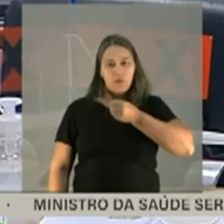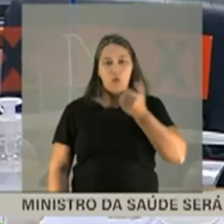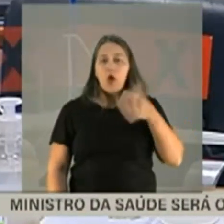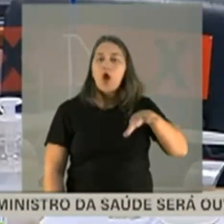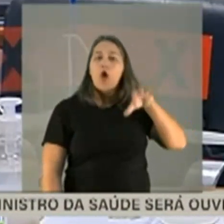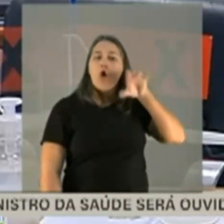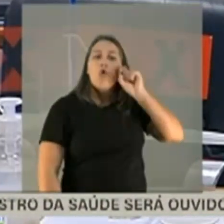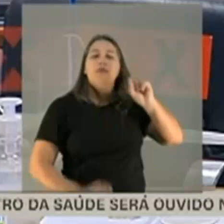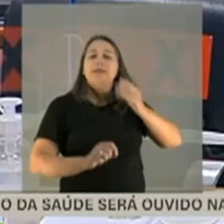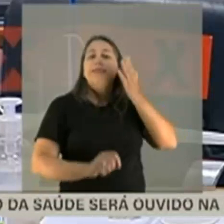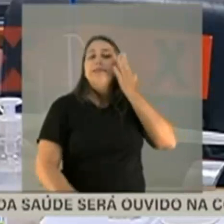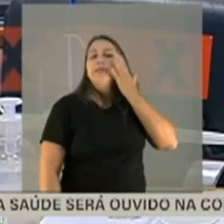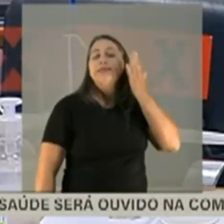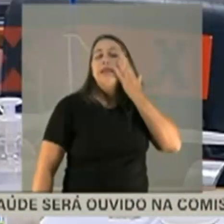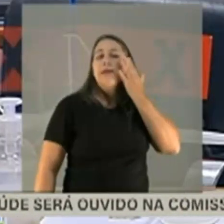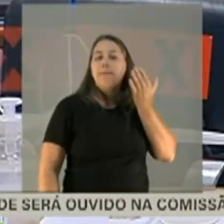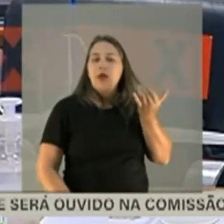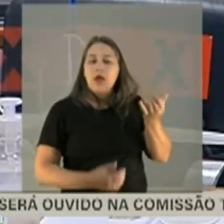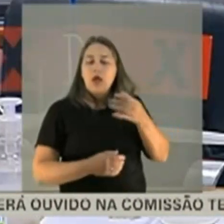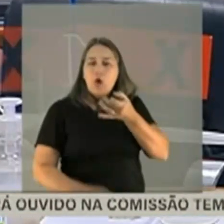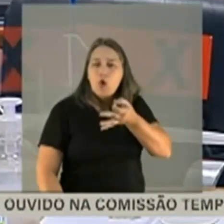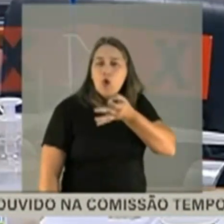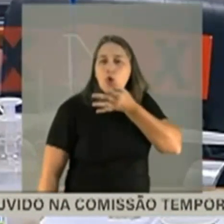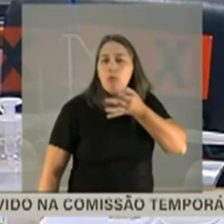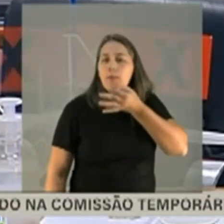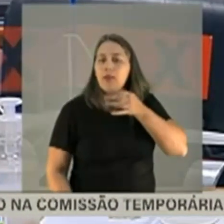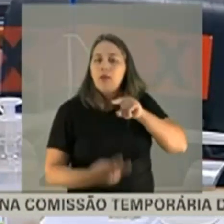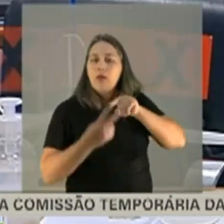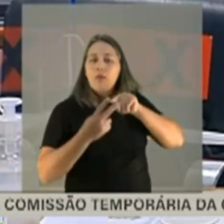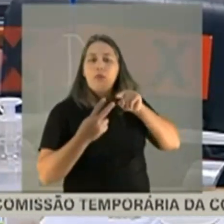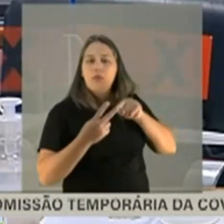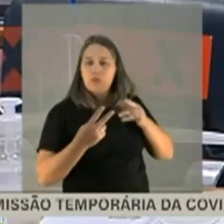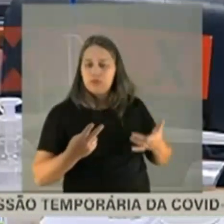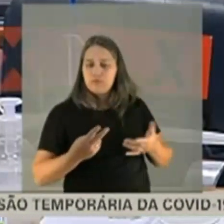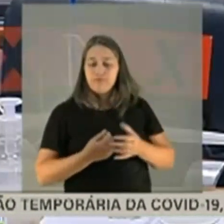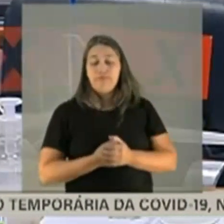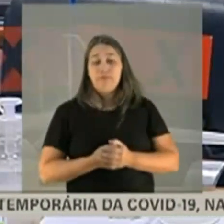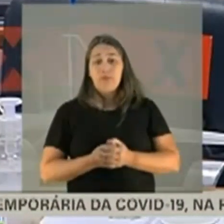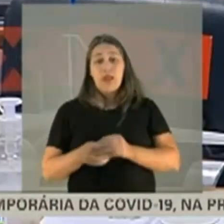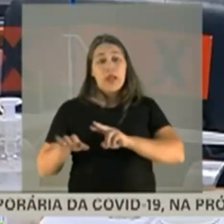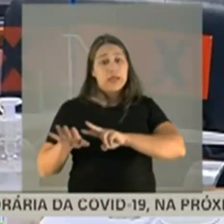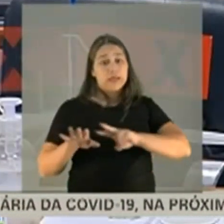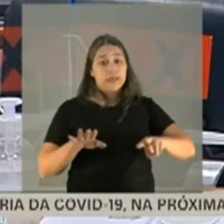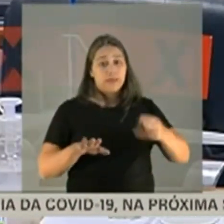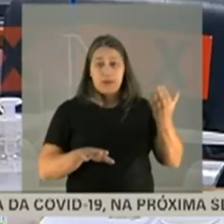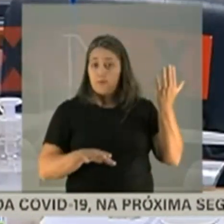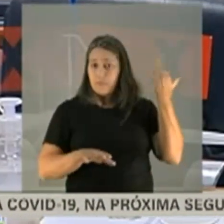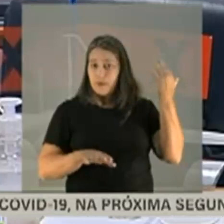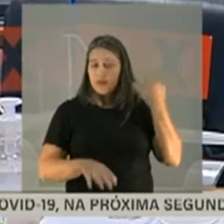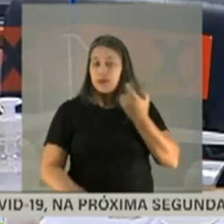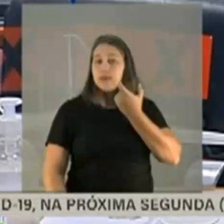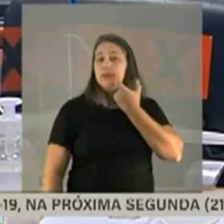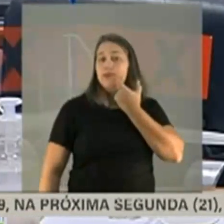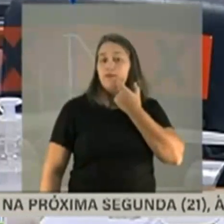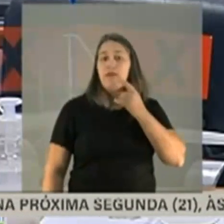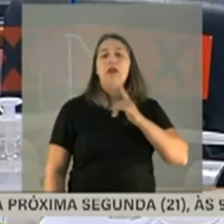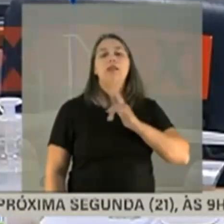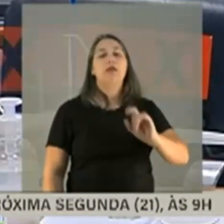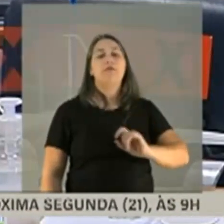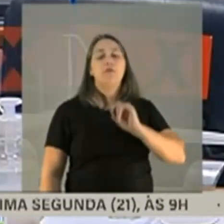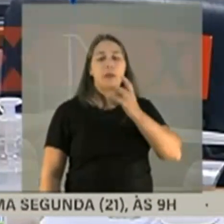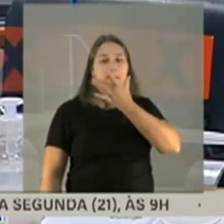contraditório, buscar a verdade. Na semana passada, sexta-feira, nós tivemos aqui